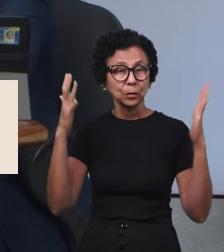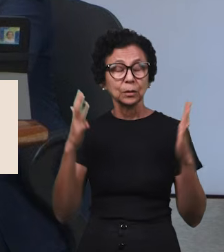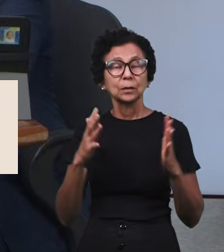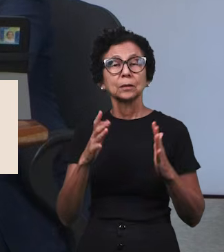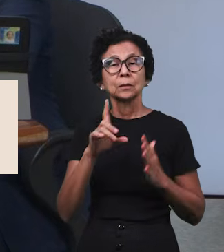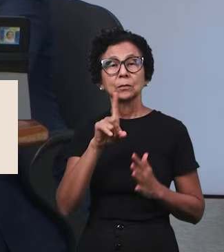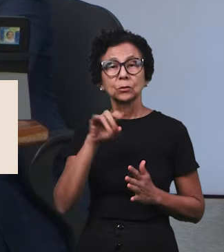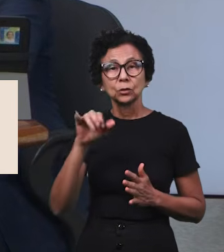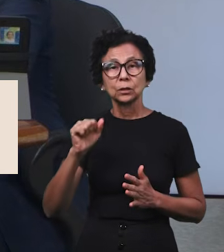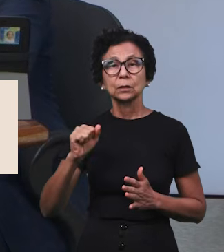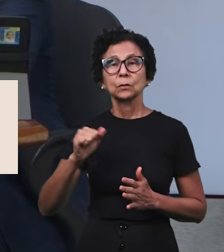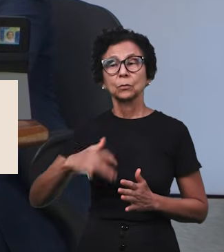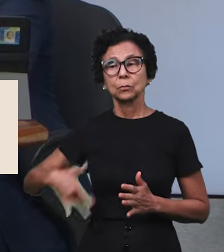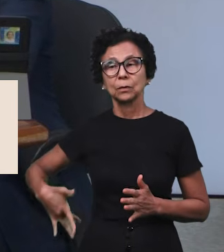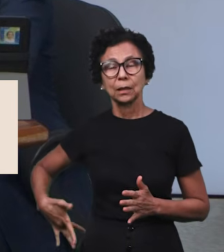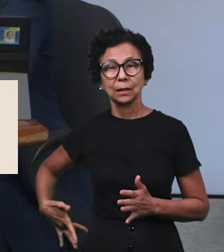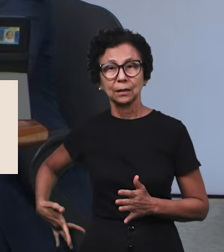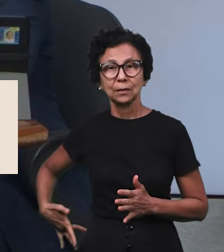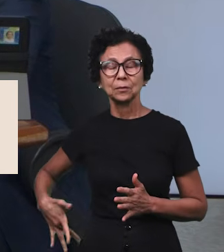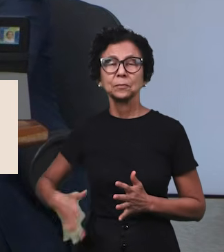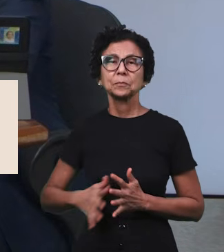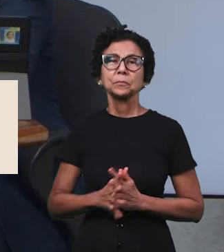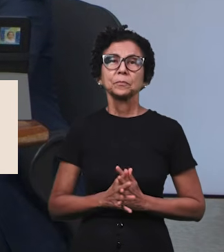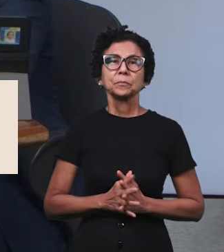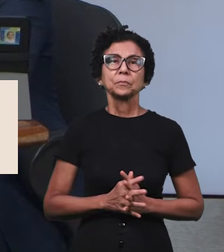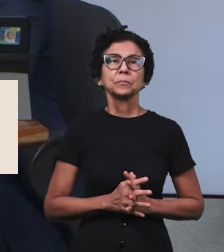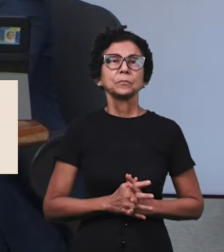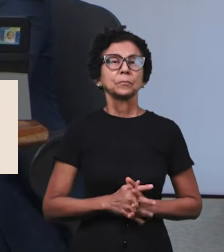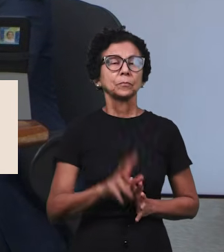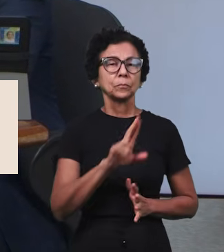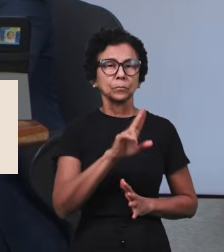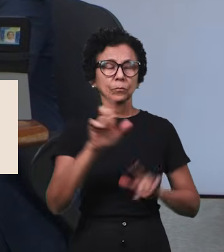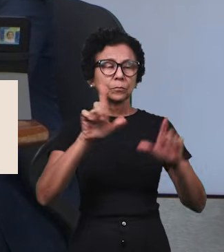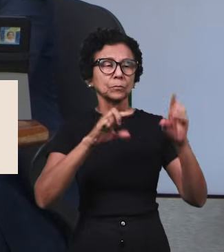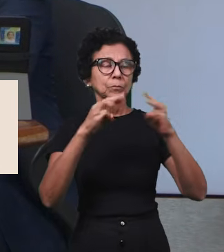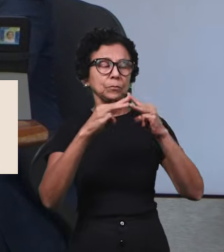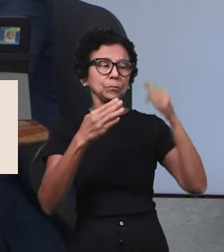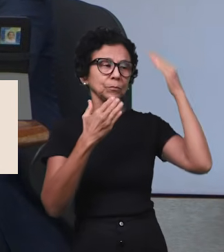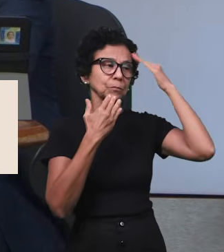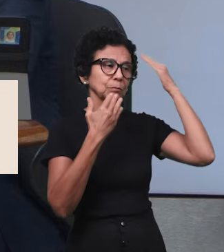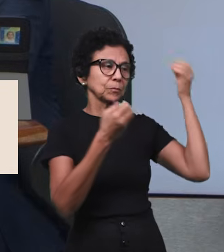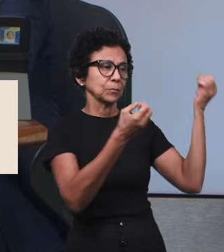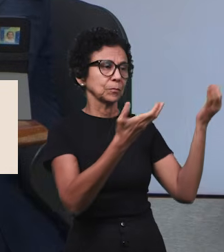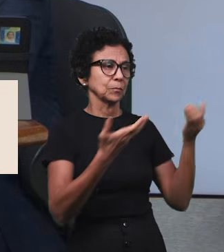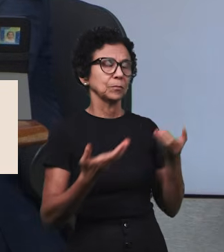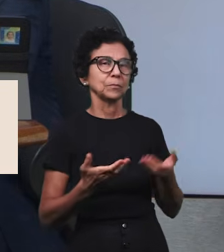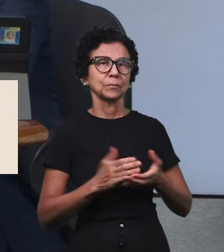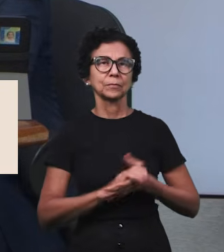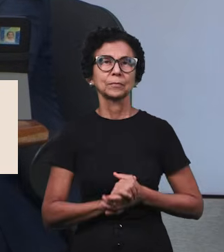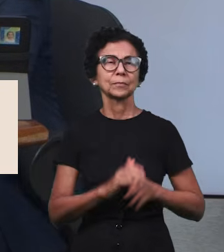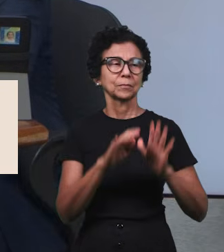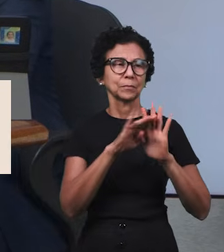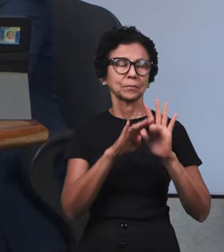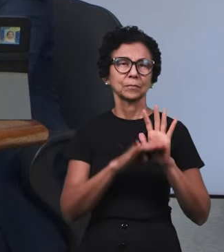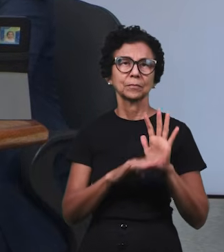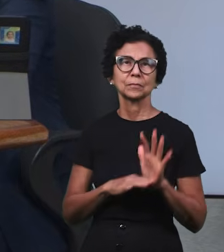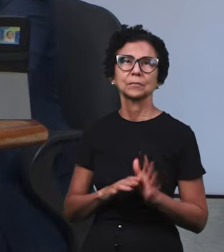para estar aqui conosco e em nome da TV Manaim a gente quer te agradecer. Seja muito bem-vinda ao Viver com